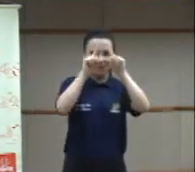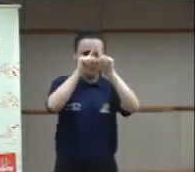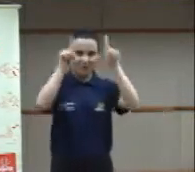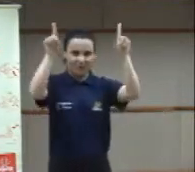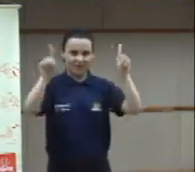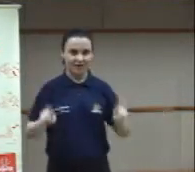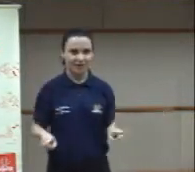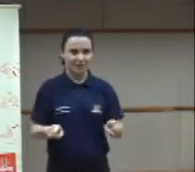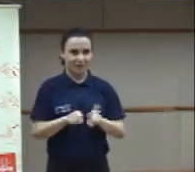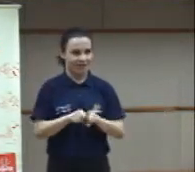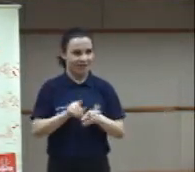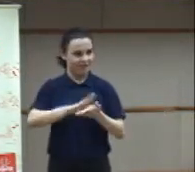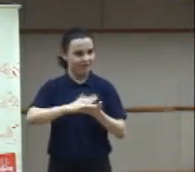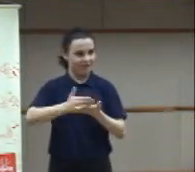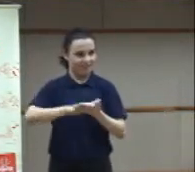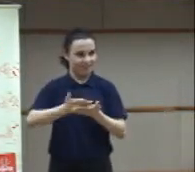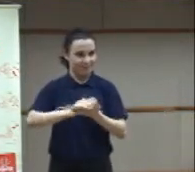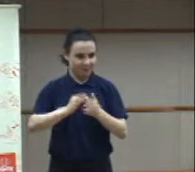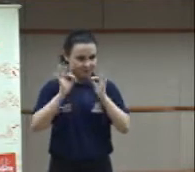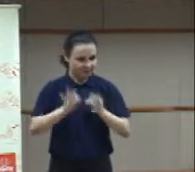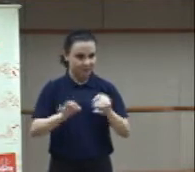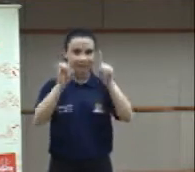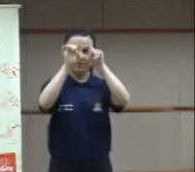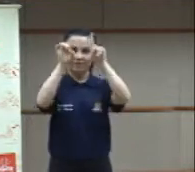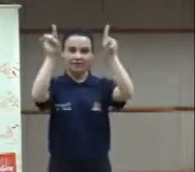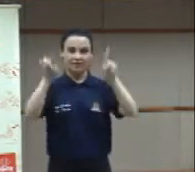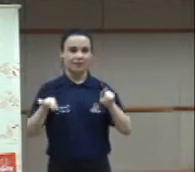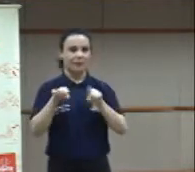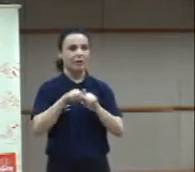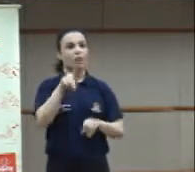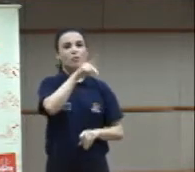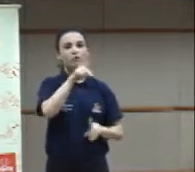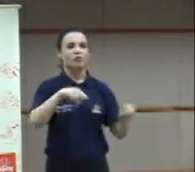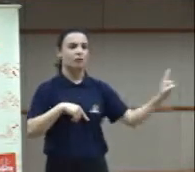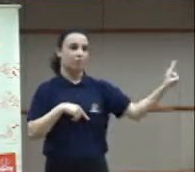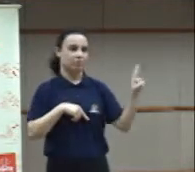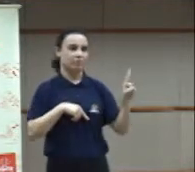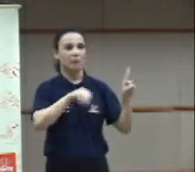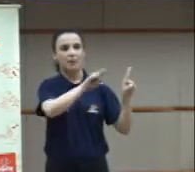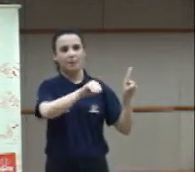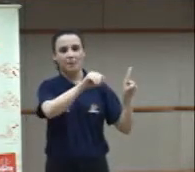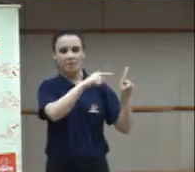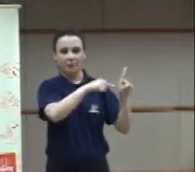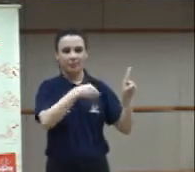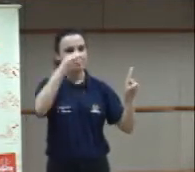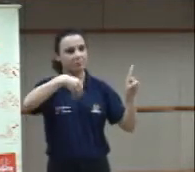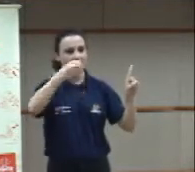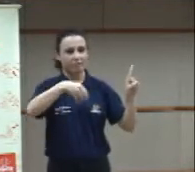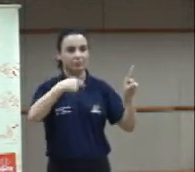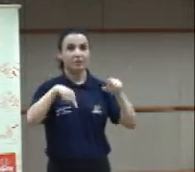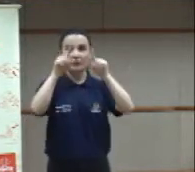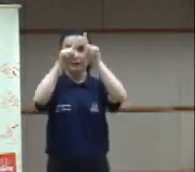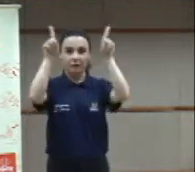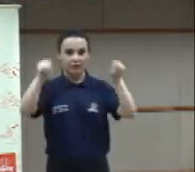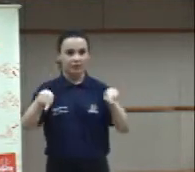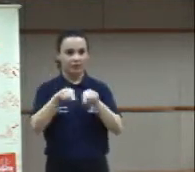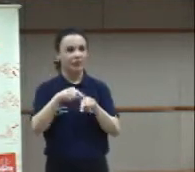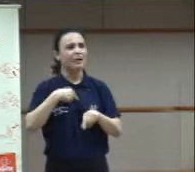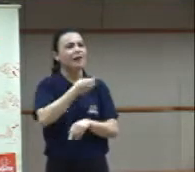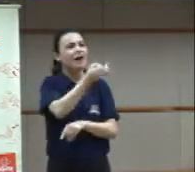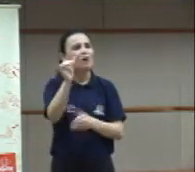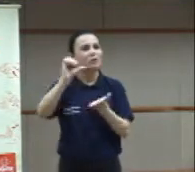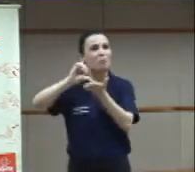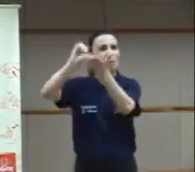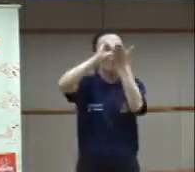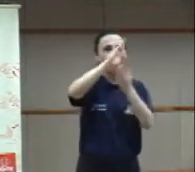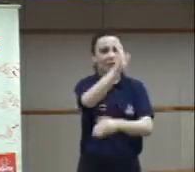como é chamado, na tela da EAD. Tem alguns polos nos quais o aluno pede intérprete de Libras. Então,